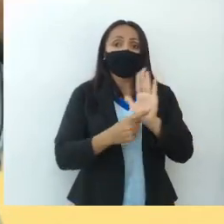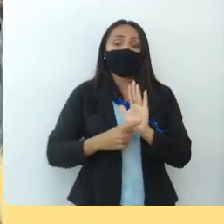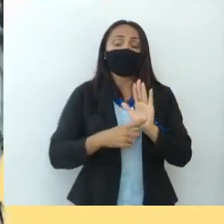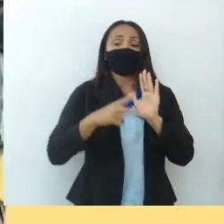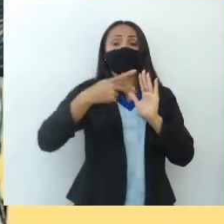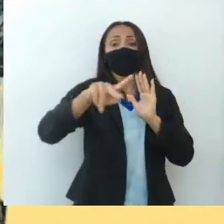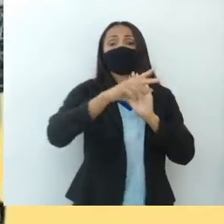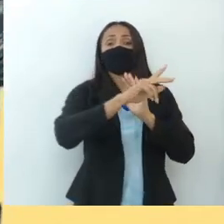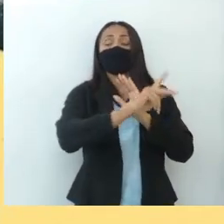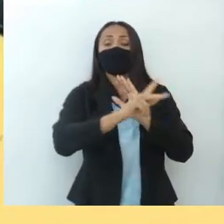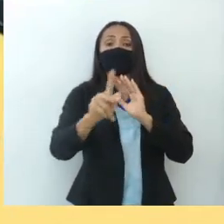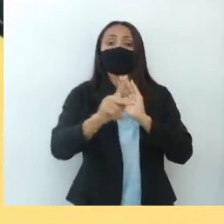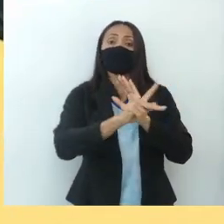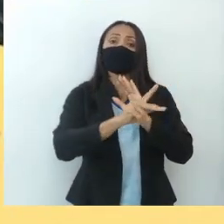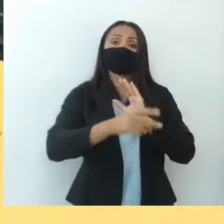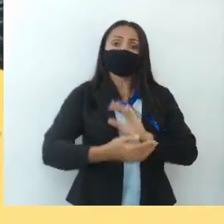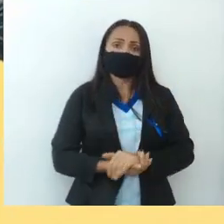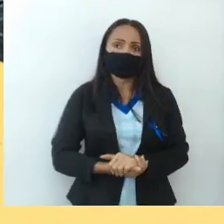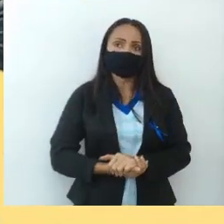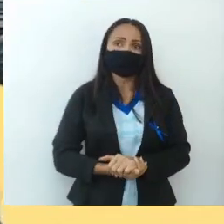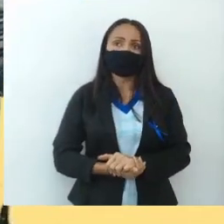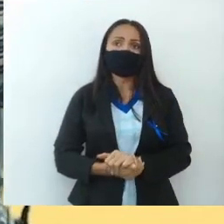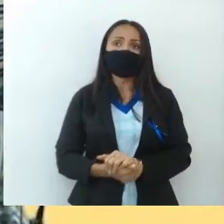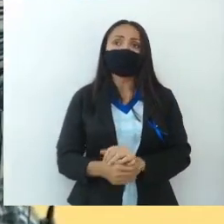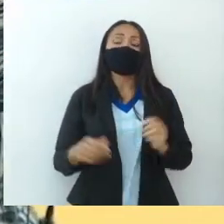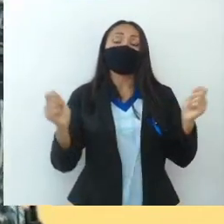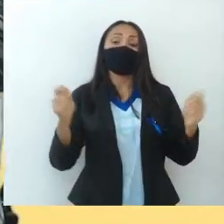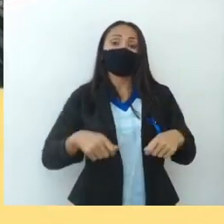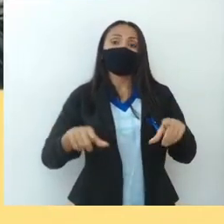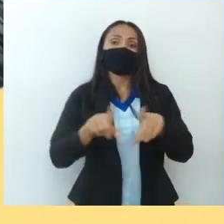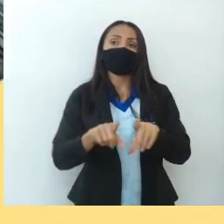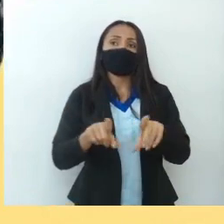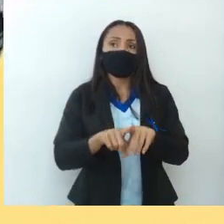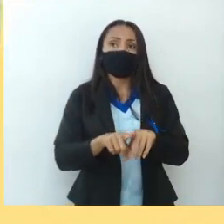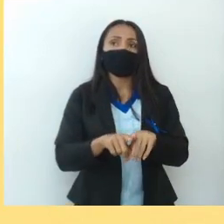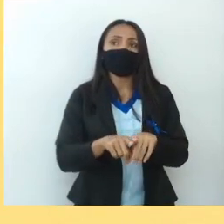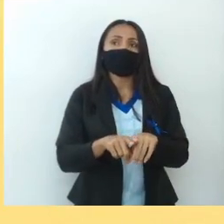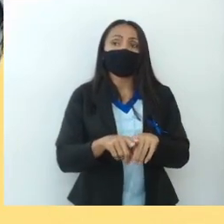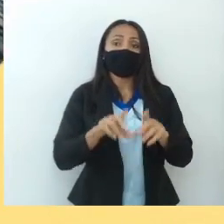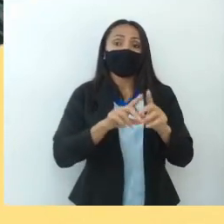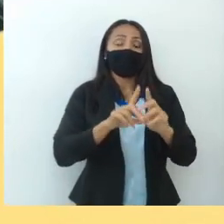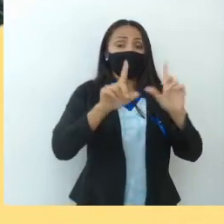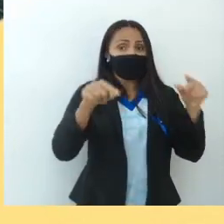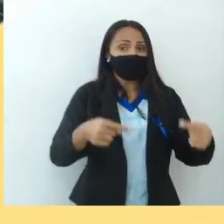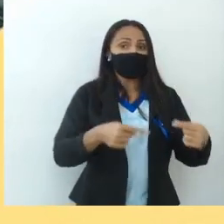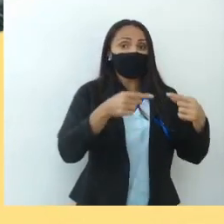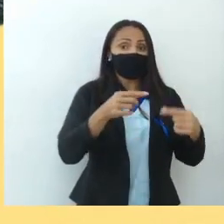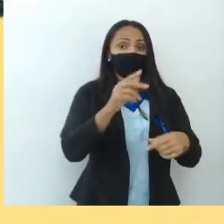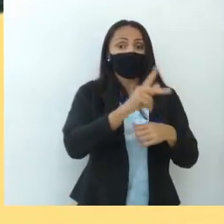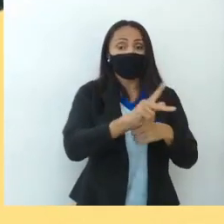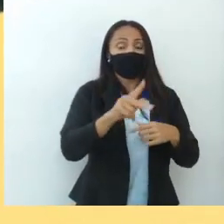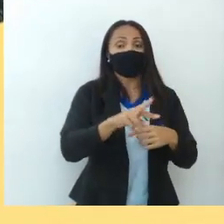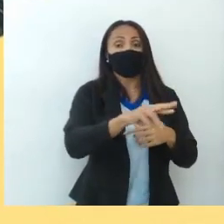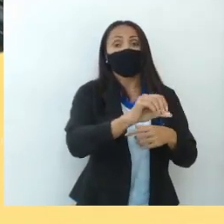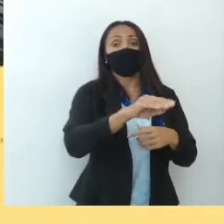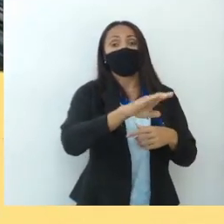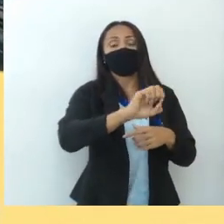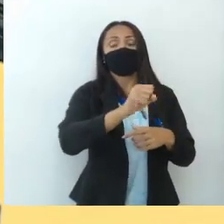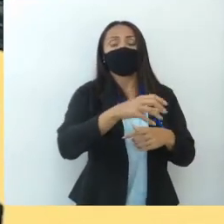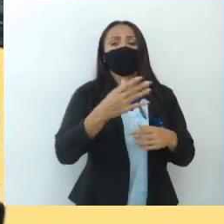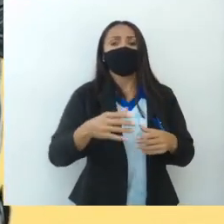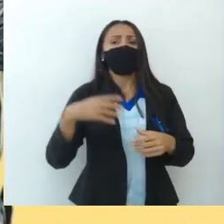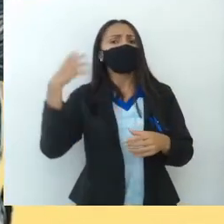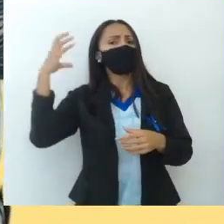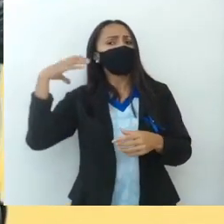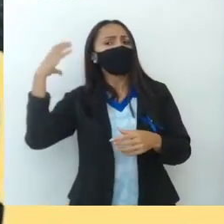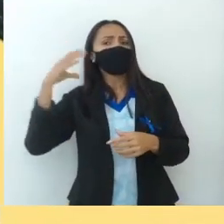não é isso? Isso. E eu ainda posso também deixar, esse foi o desafio do professor Robson. Agora o meu desafio, escuta a música do Alceu Valença, Pelas